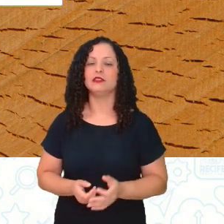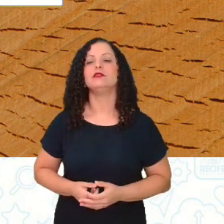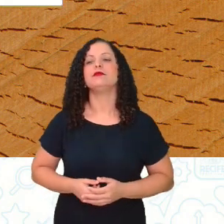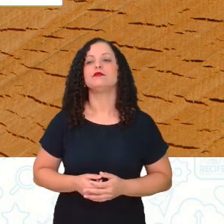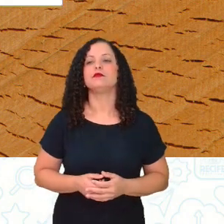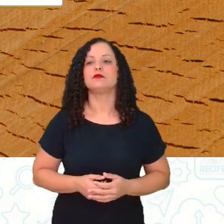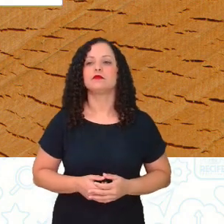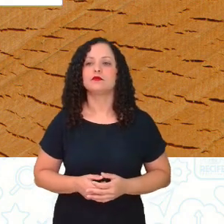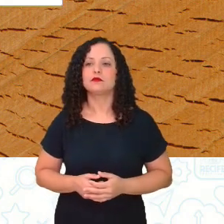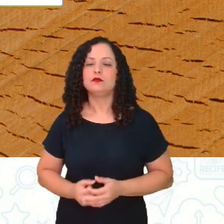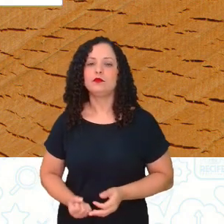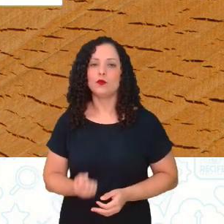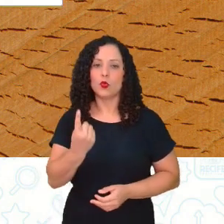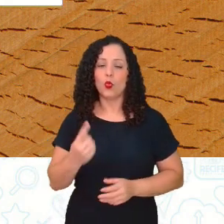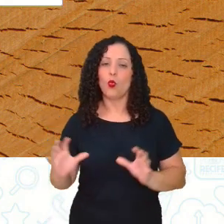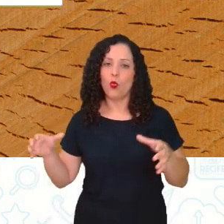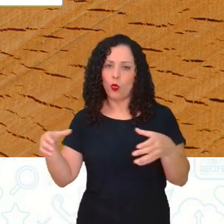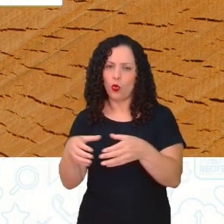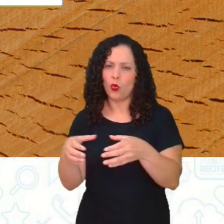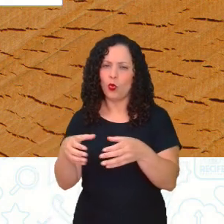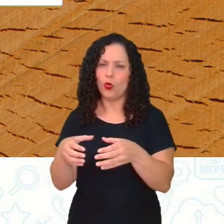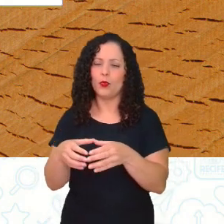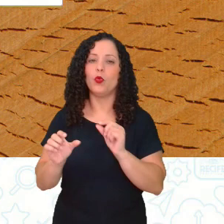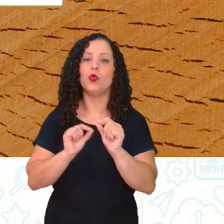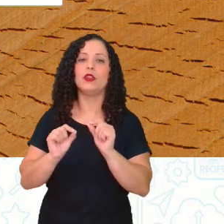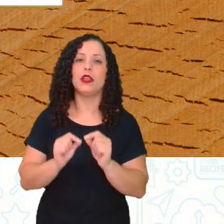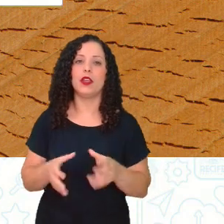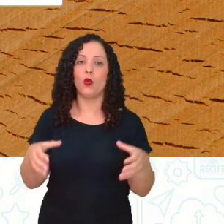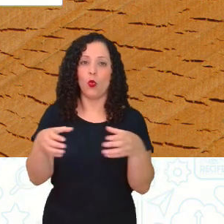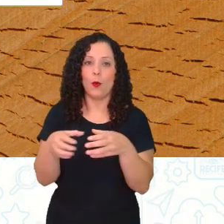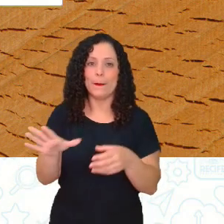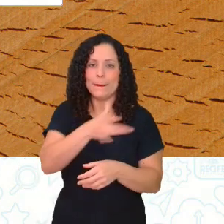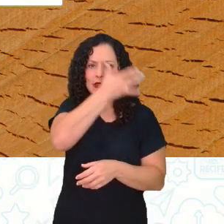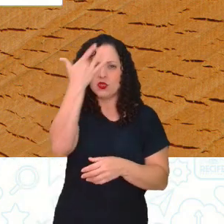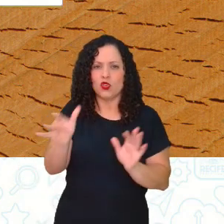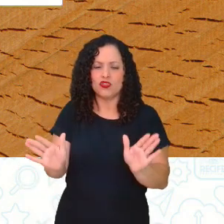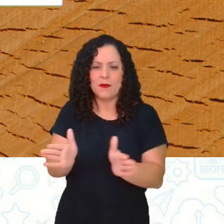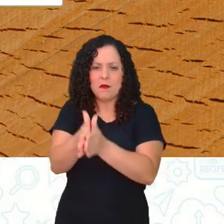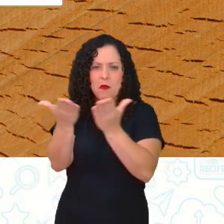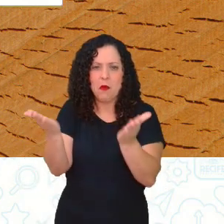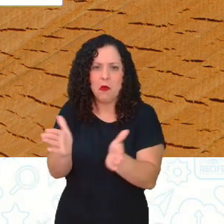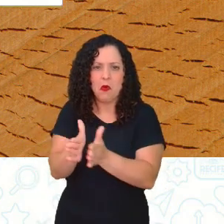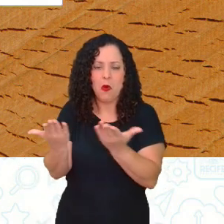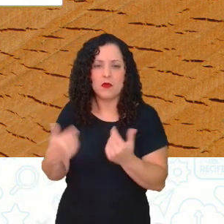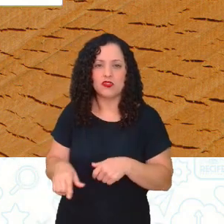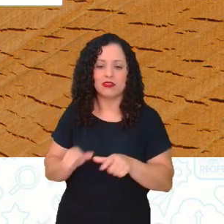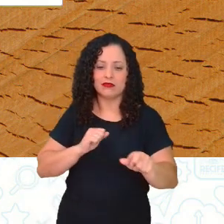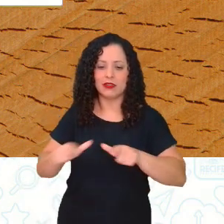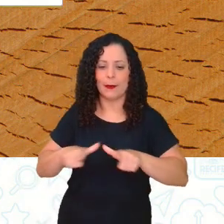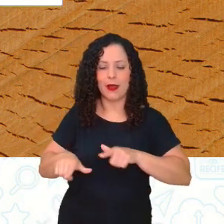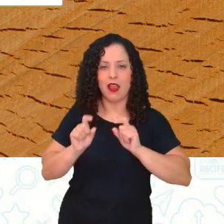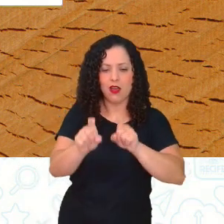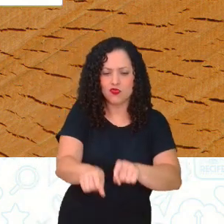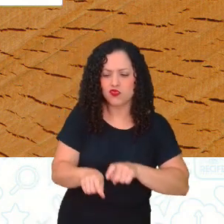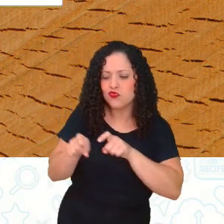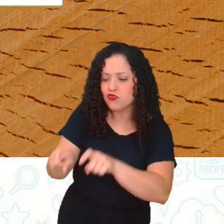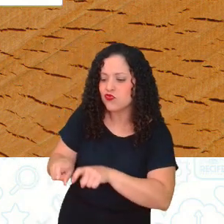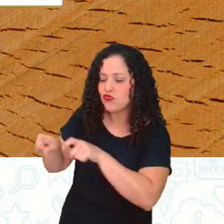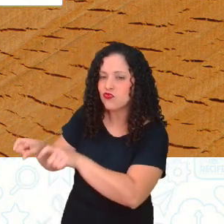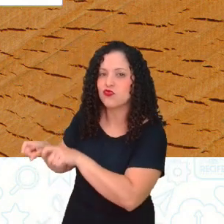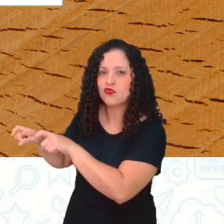Um deles são camponeses, né, homens e mulheres, a gente pode destacar, né,